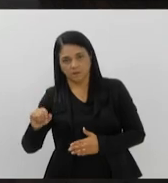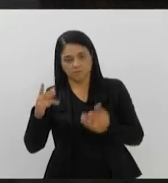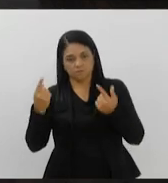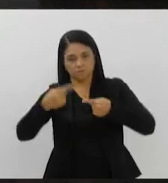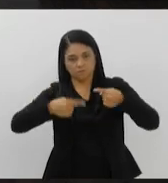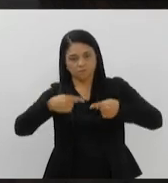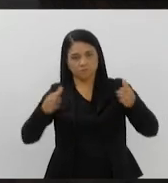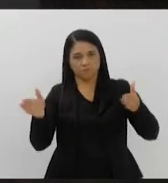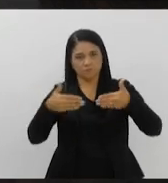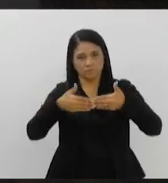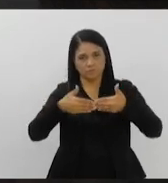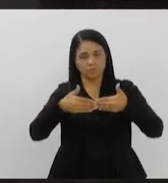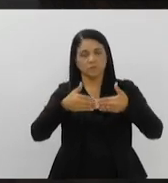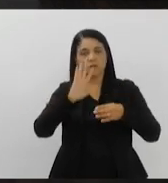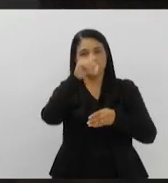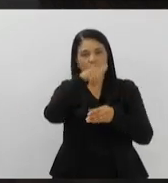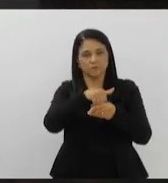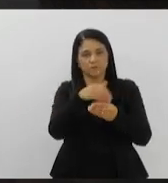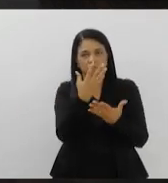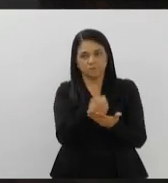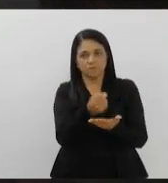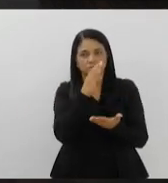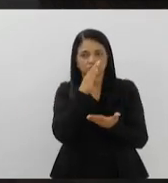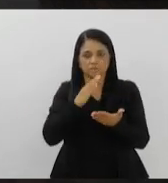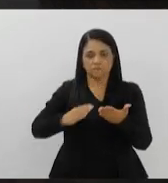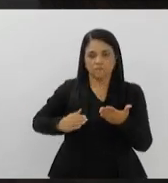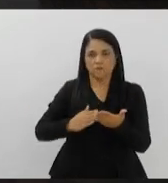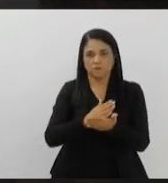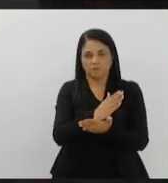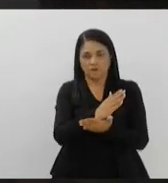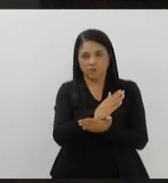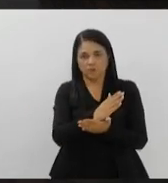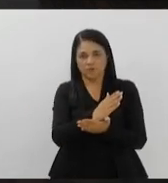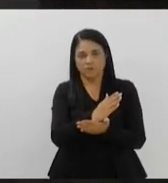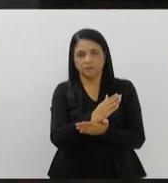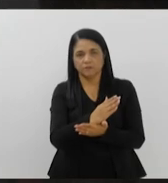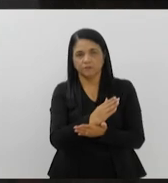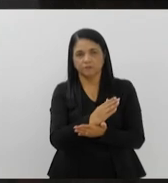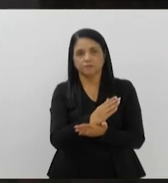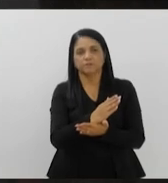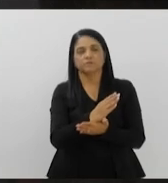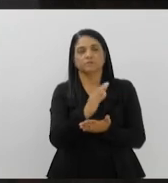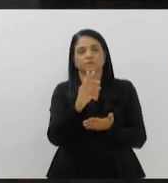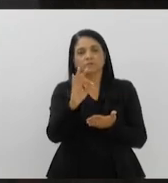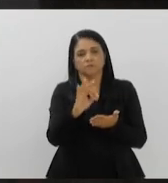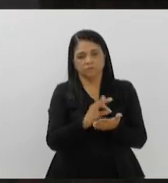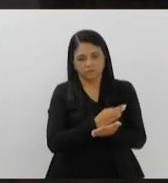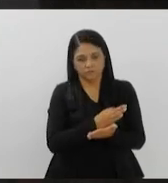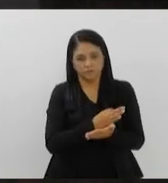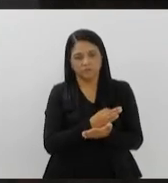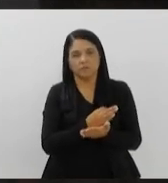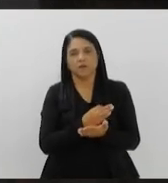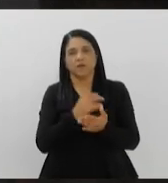encerrada a discussão. Em votação, senhores que aprovam permaneçam como estão. Aprovado, vai a promulgação.